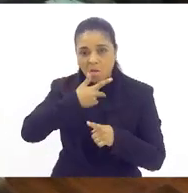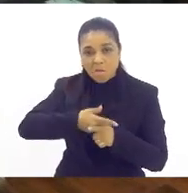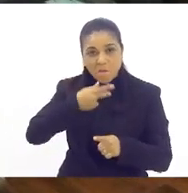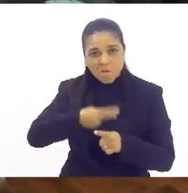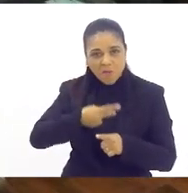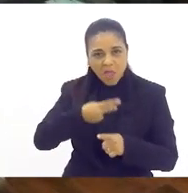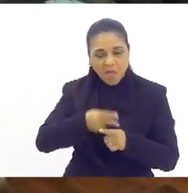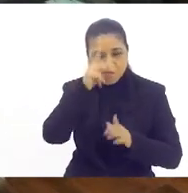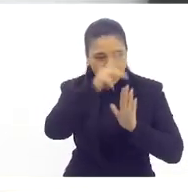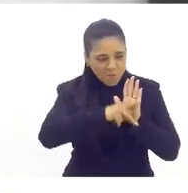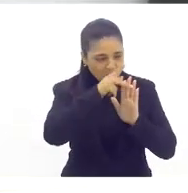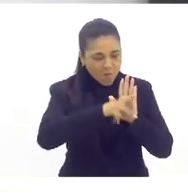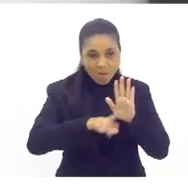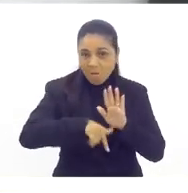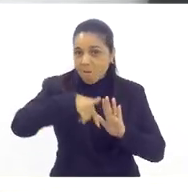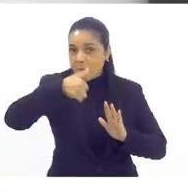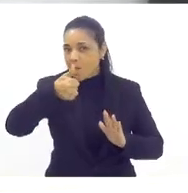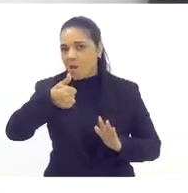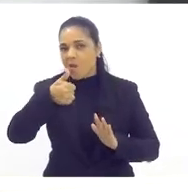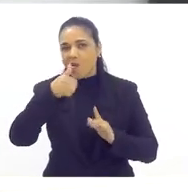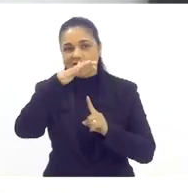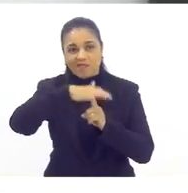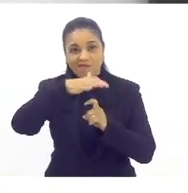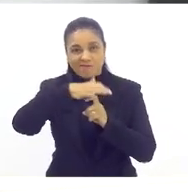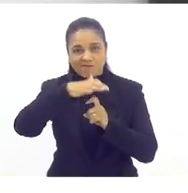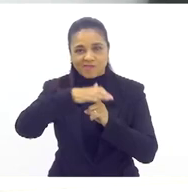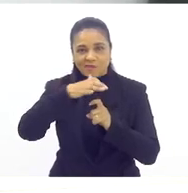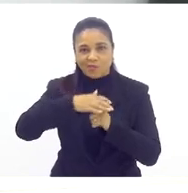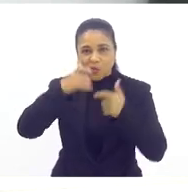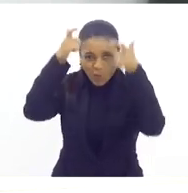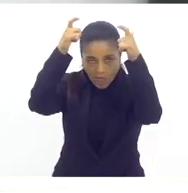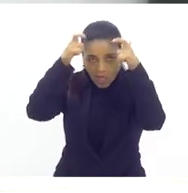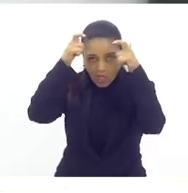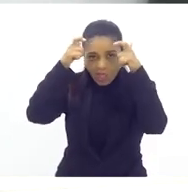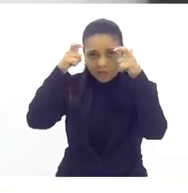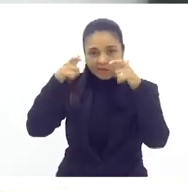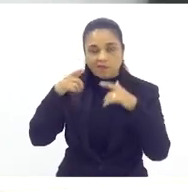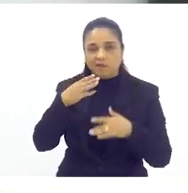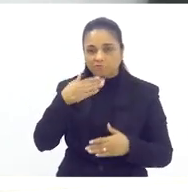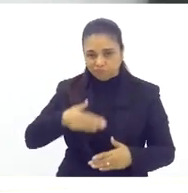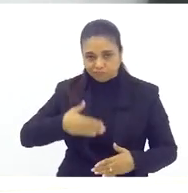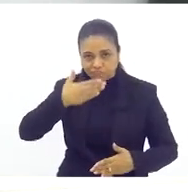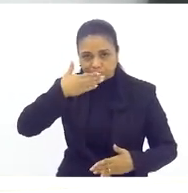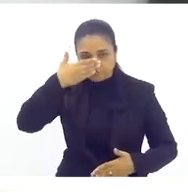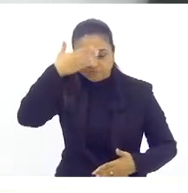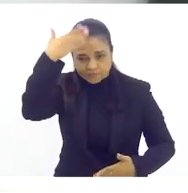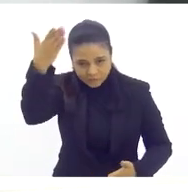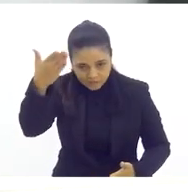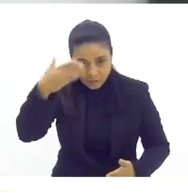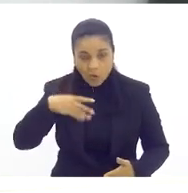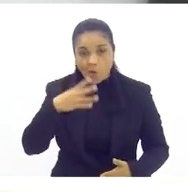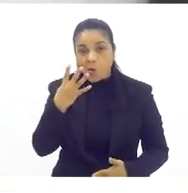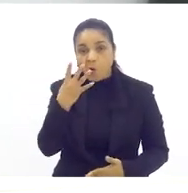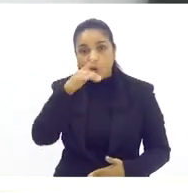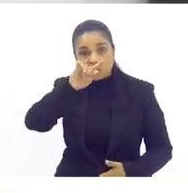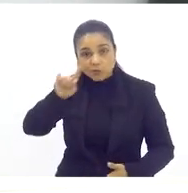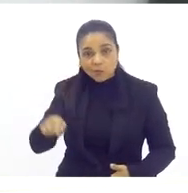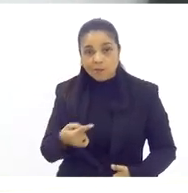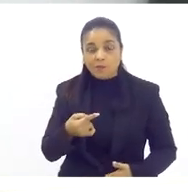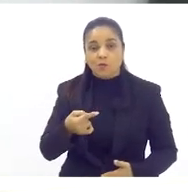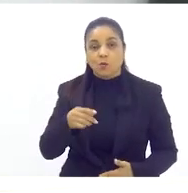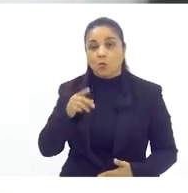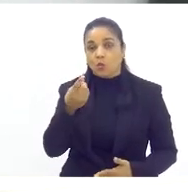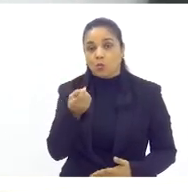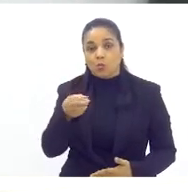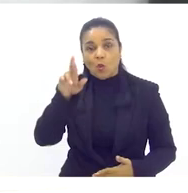aos melhores projetos da Feira pelo rei da Arábia Saudita $4000 cara projeto feito em